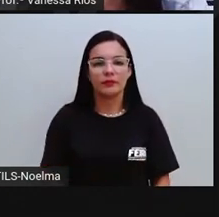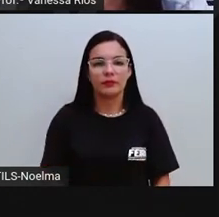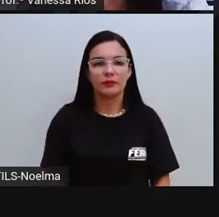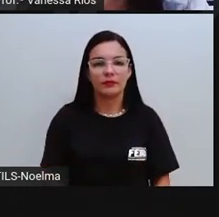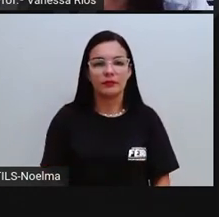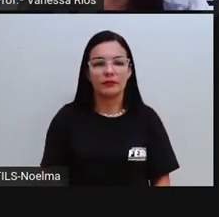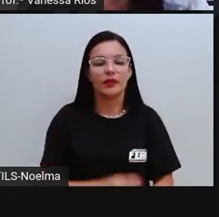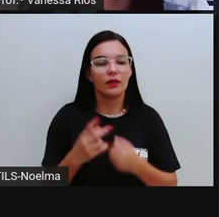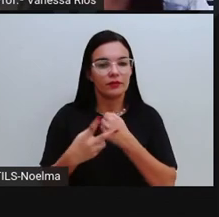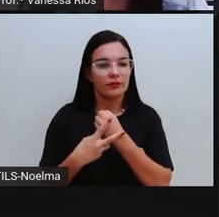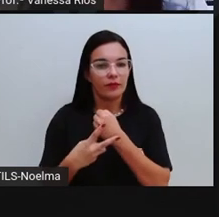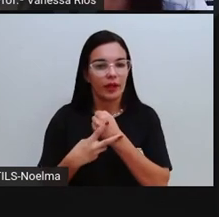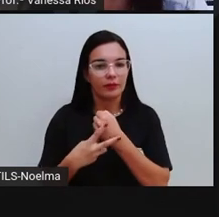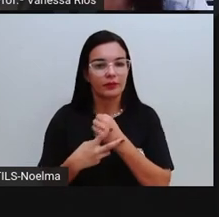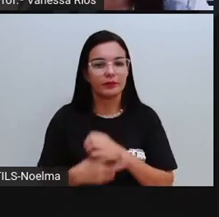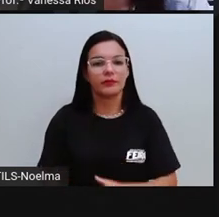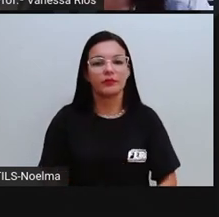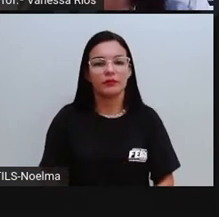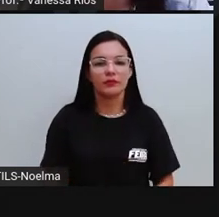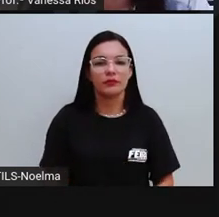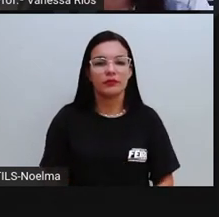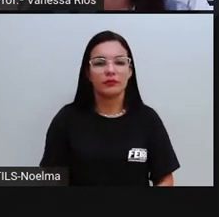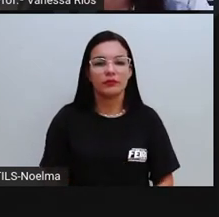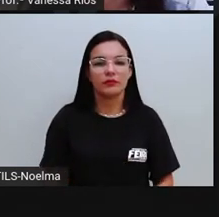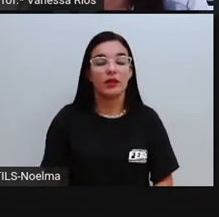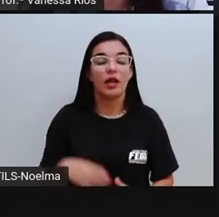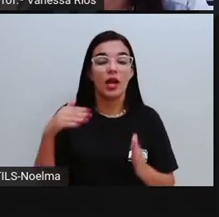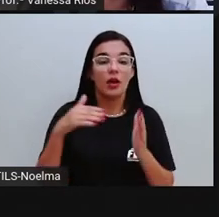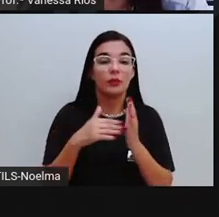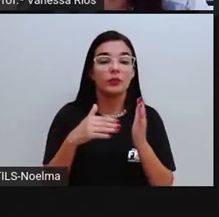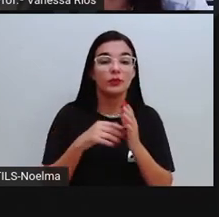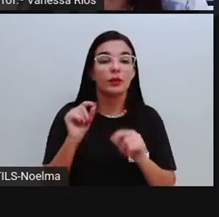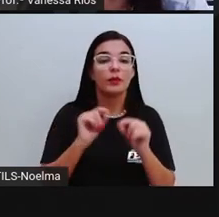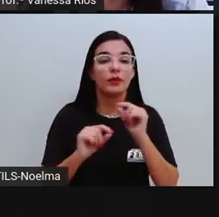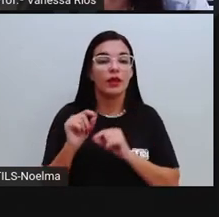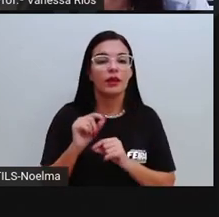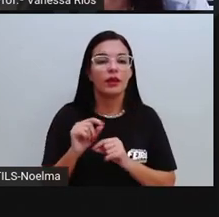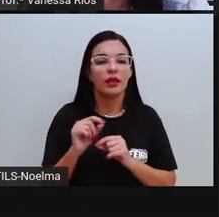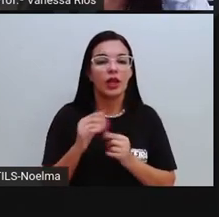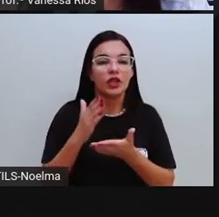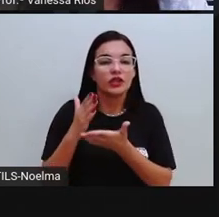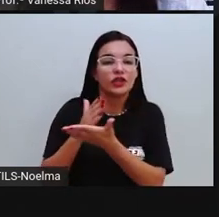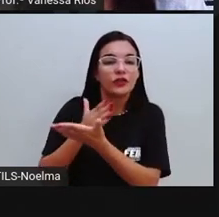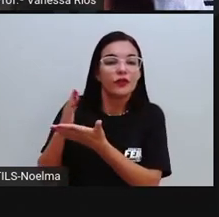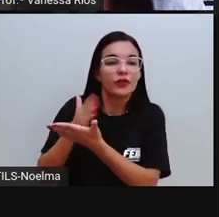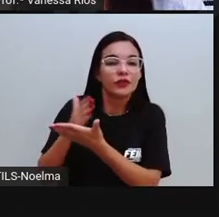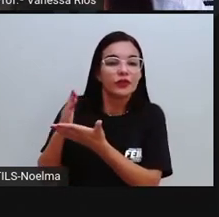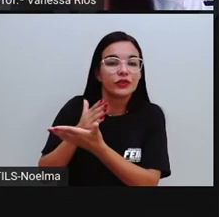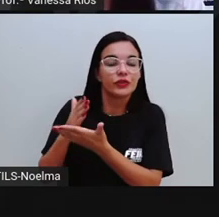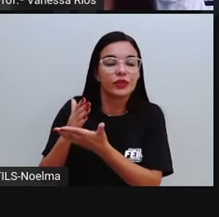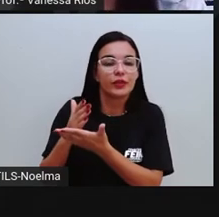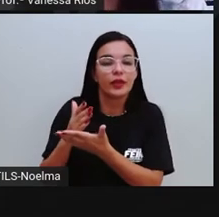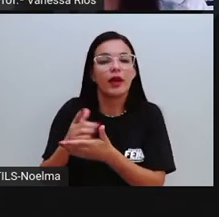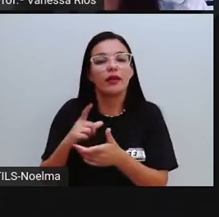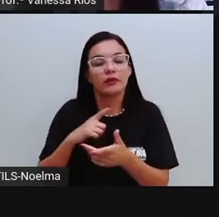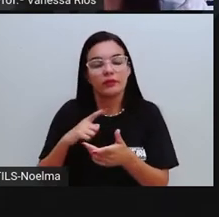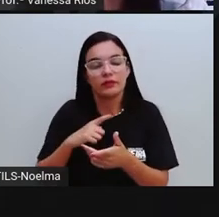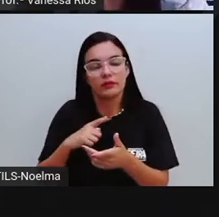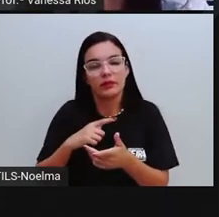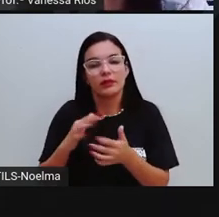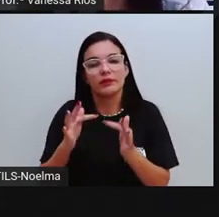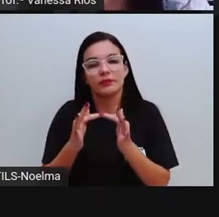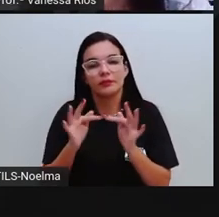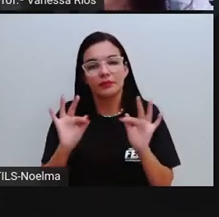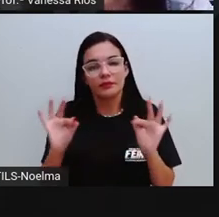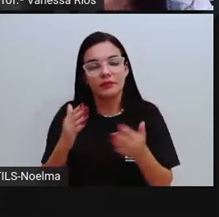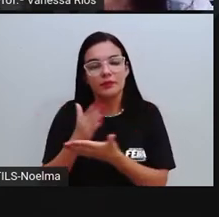verbo visitar. E na última frase, né? Eu dividi meu chocolate com ele, o verbo aí é